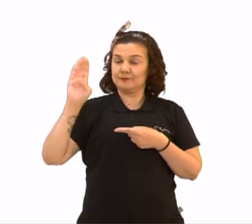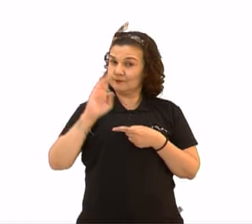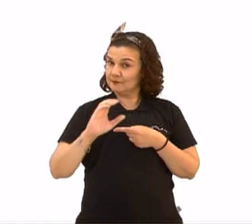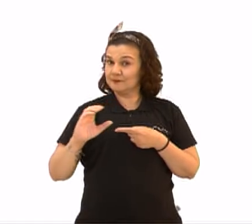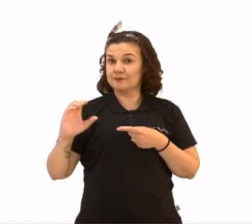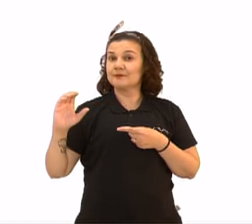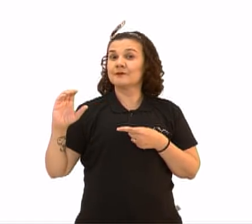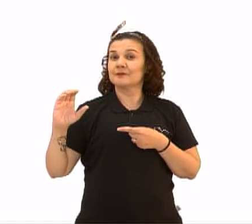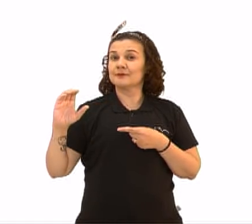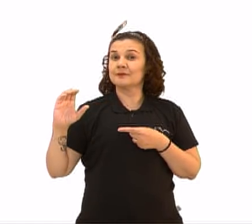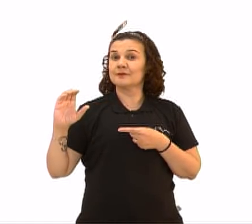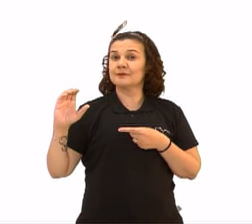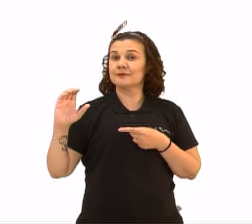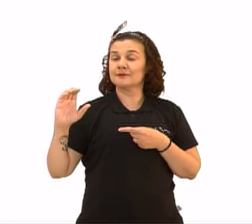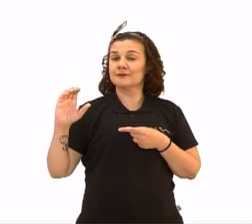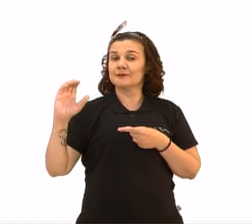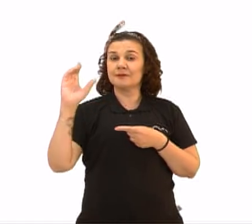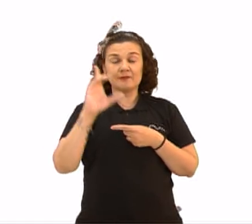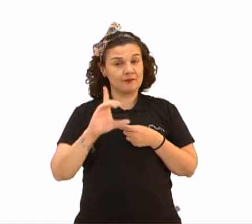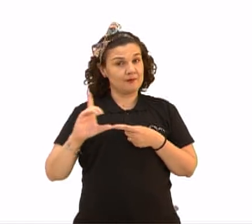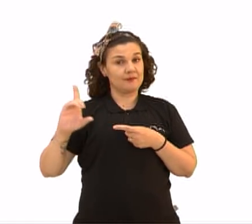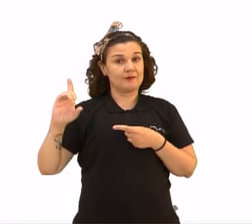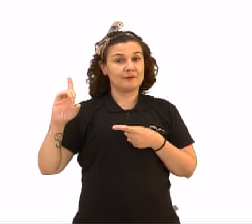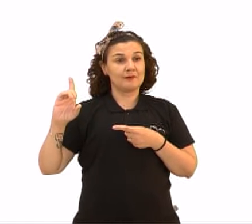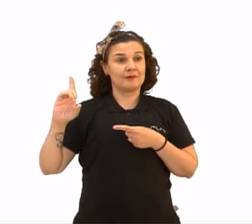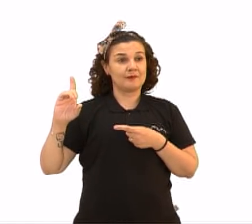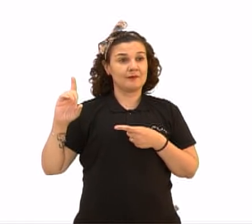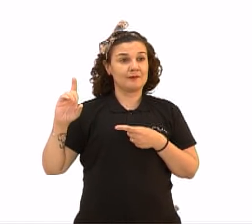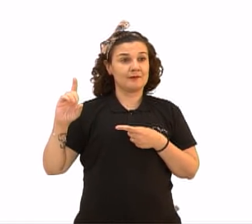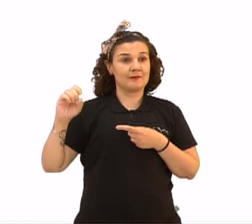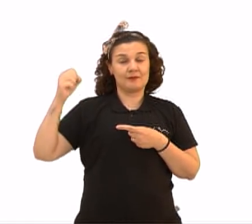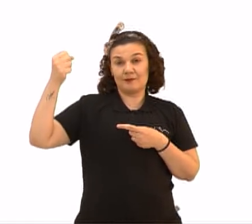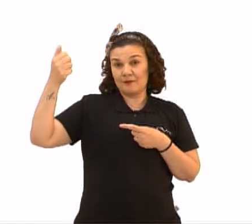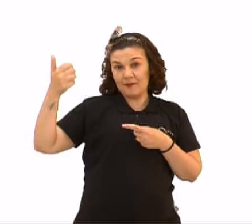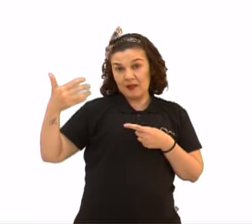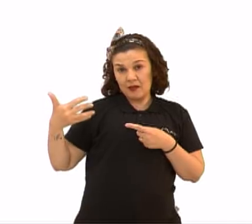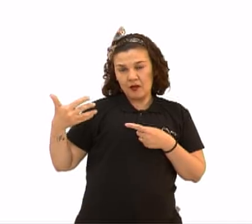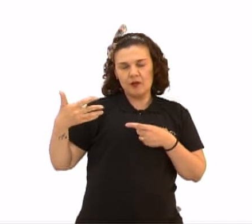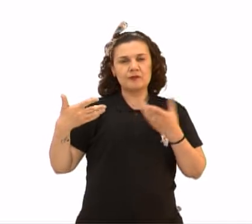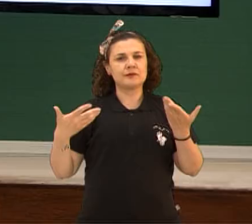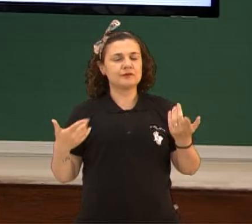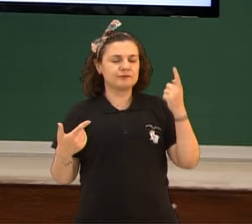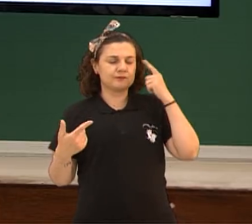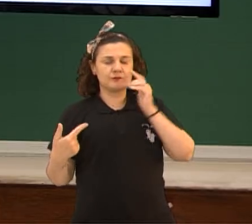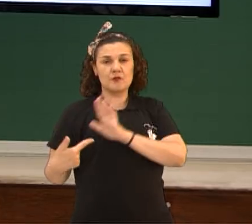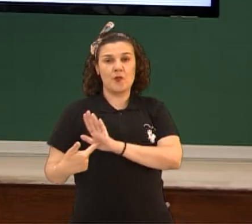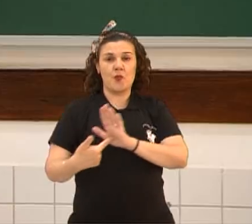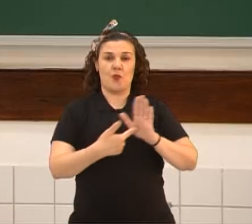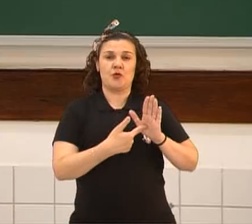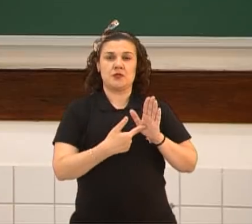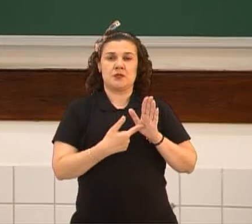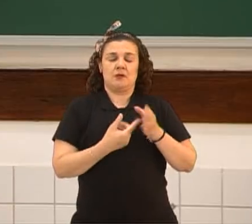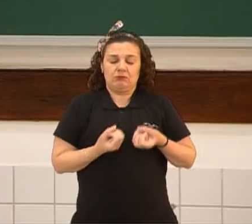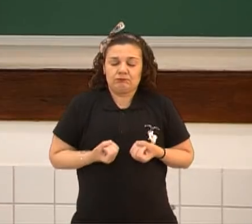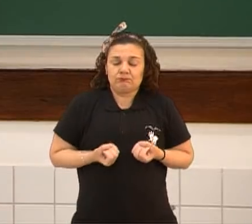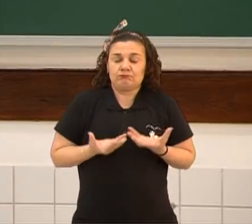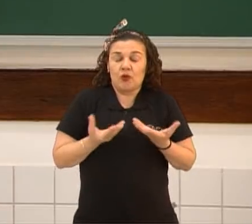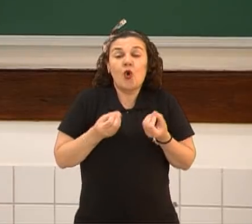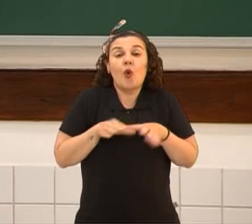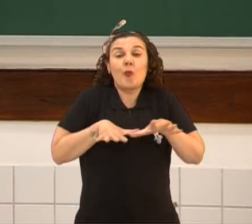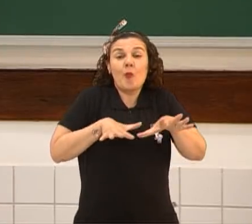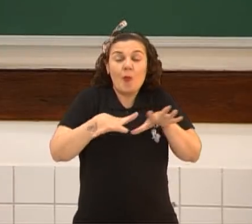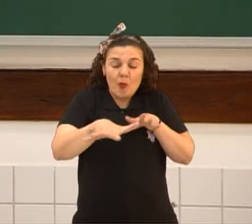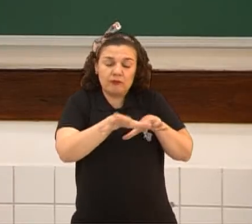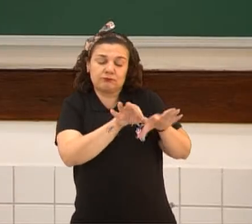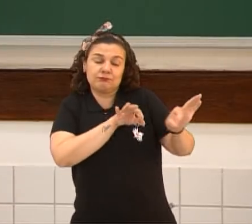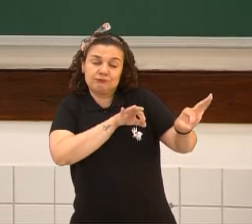natural. Letra C, de maneira articulada. Ou letra D, de qualquer maneira. Então, para representar, para trabalhar justamente o movimento dentro